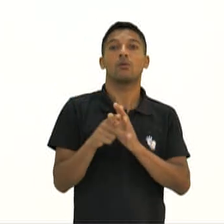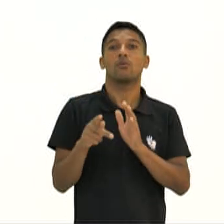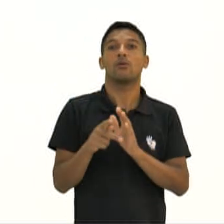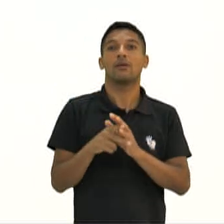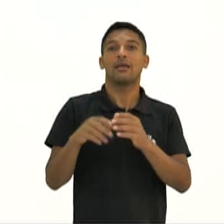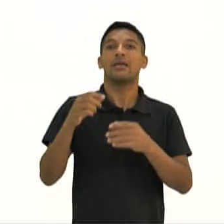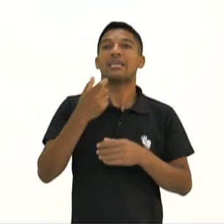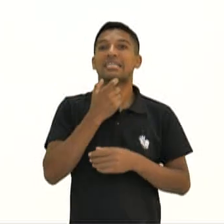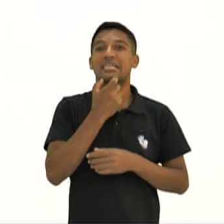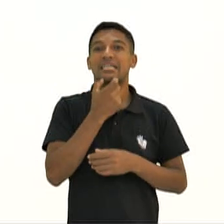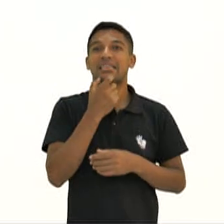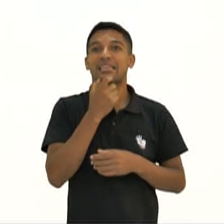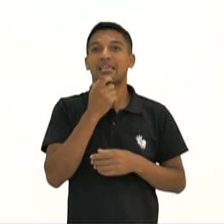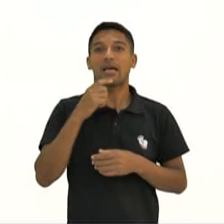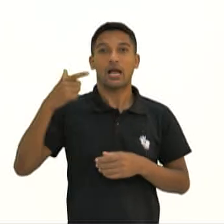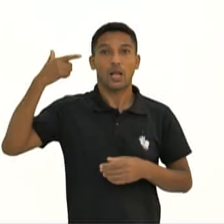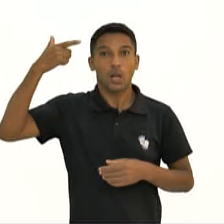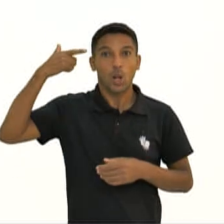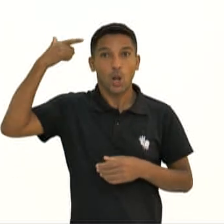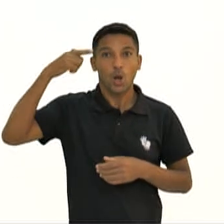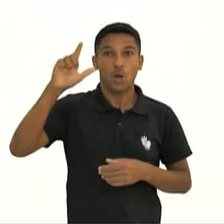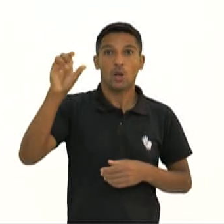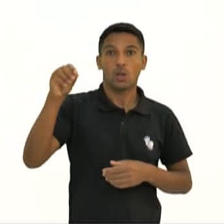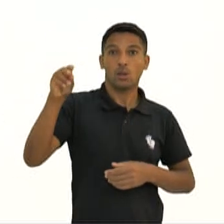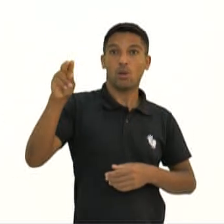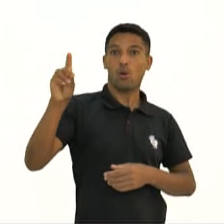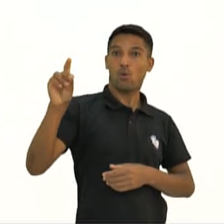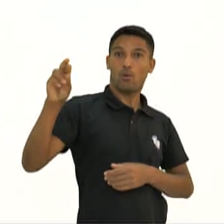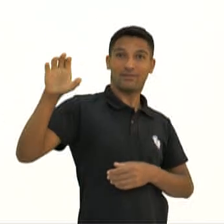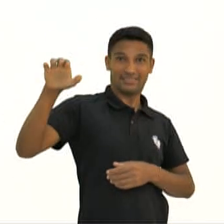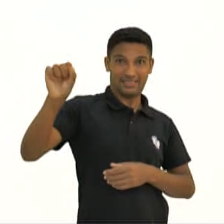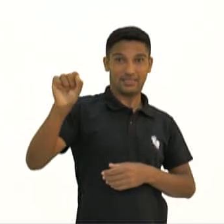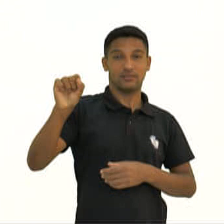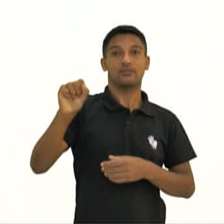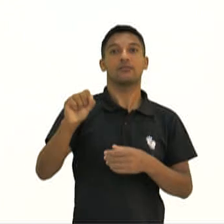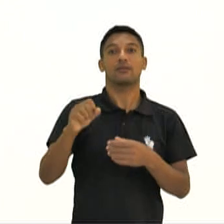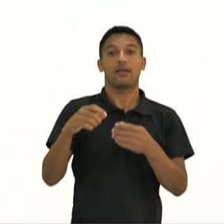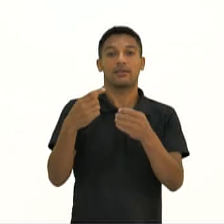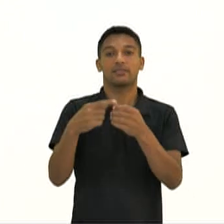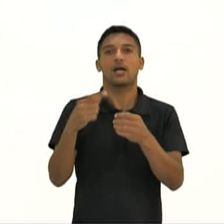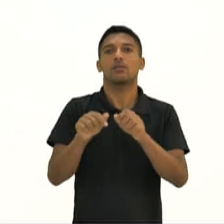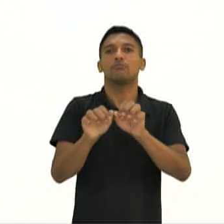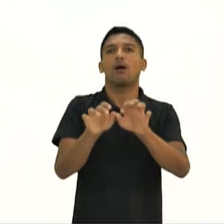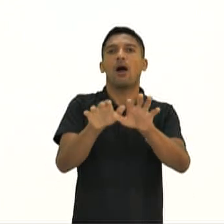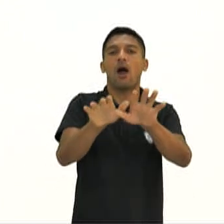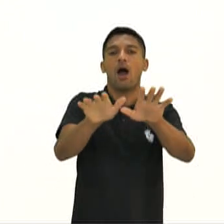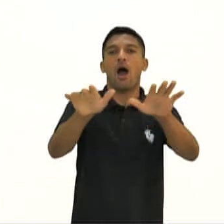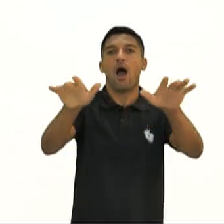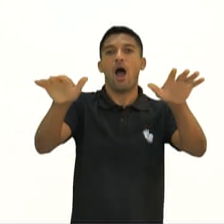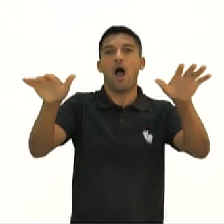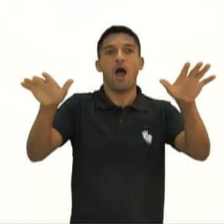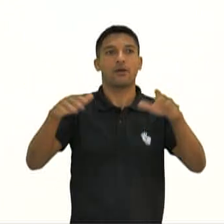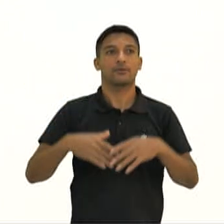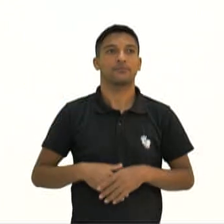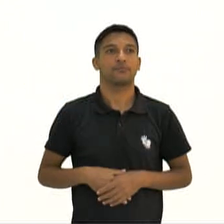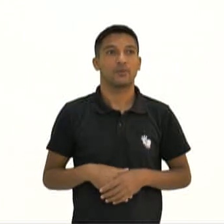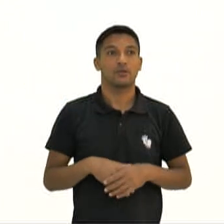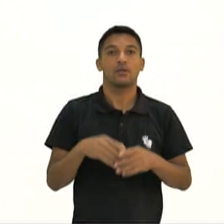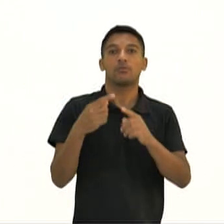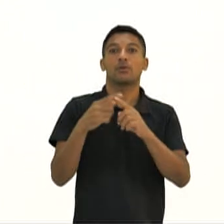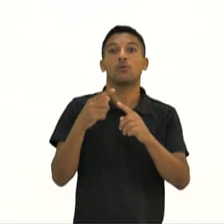cidade de Londres, quando estávamos falando sobre o processo de urbanização do continente europeu, passei uma informação equivocada.